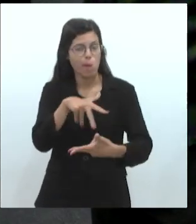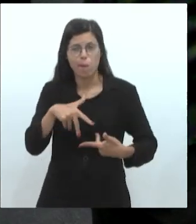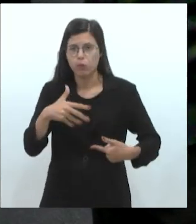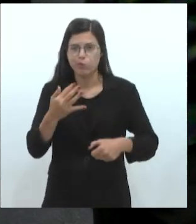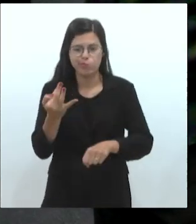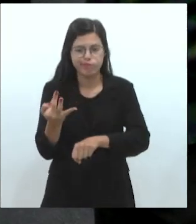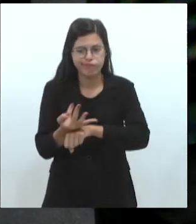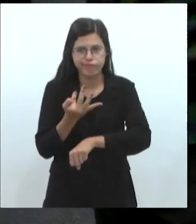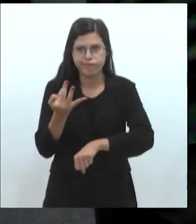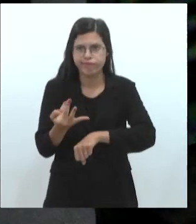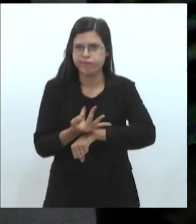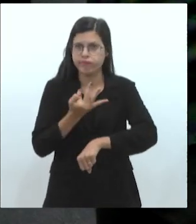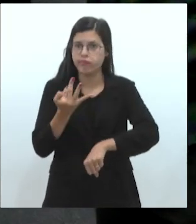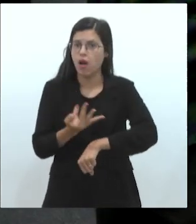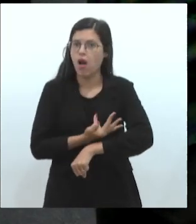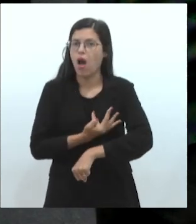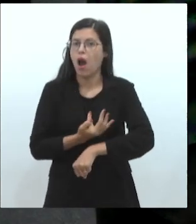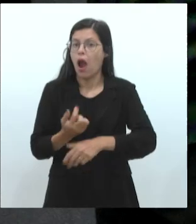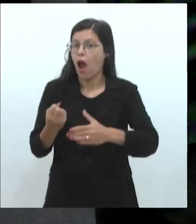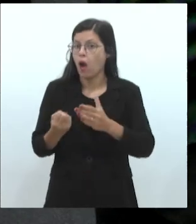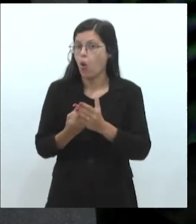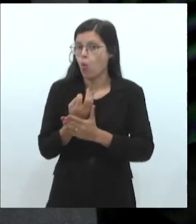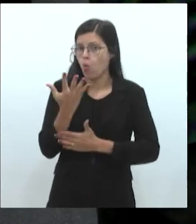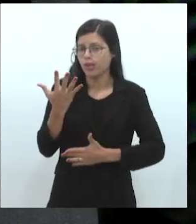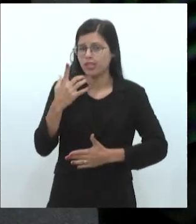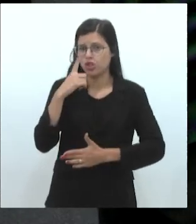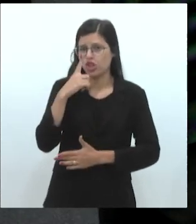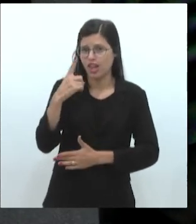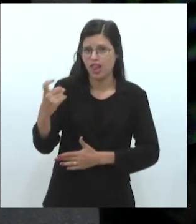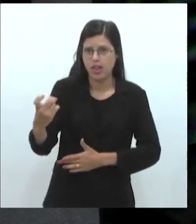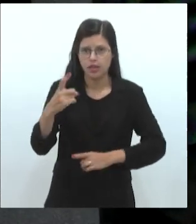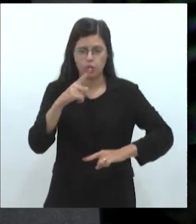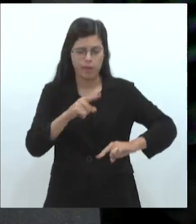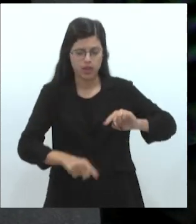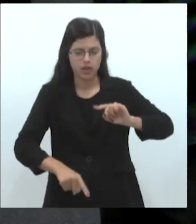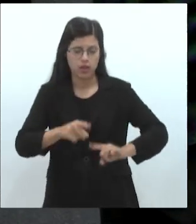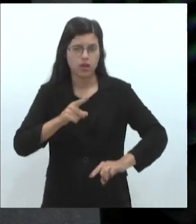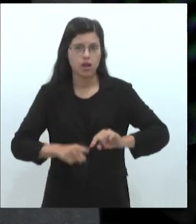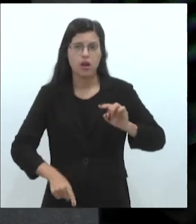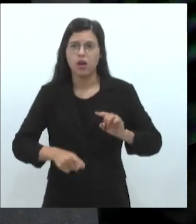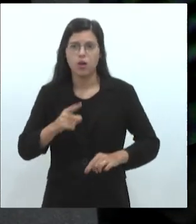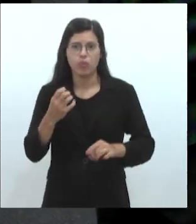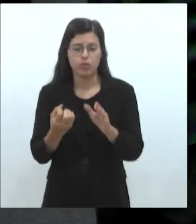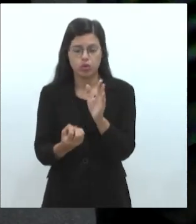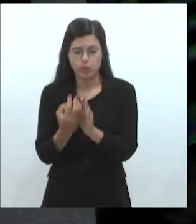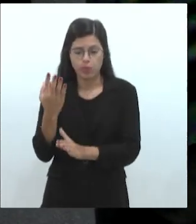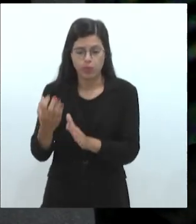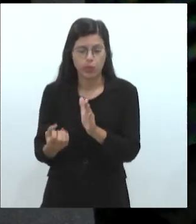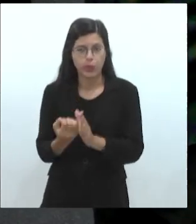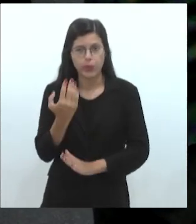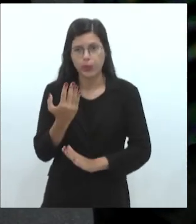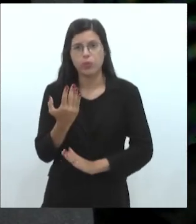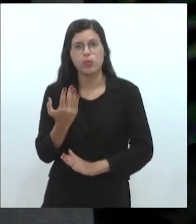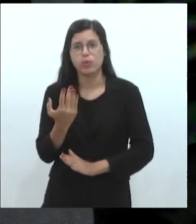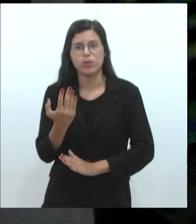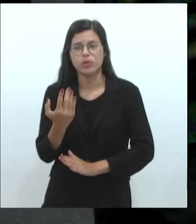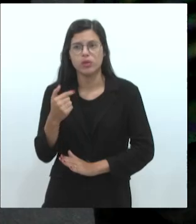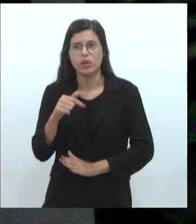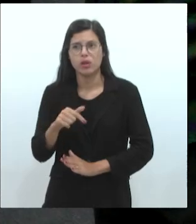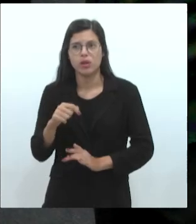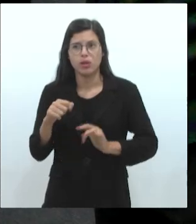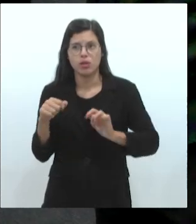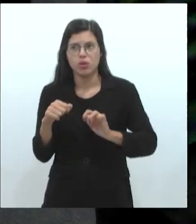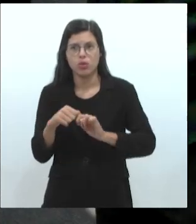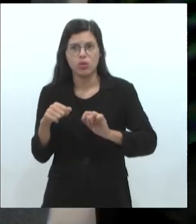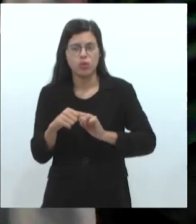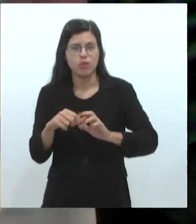mais o volume de lixo que a gente produz e não o processa